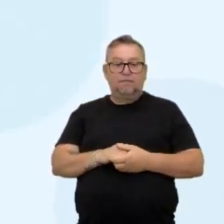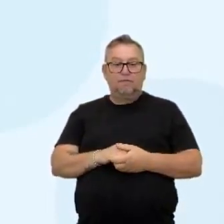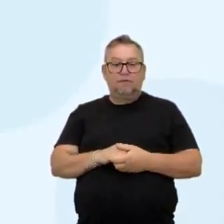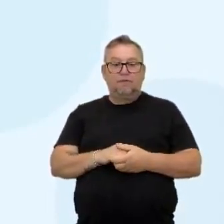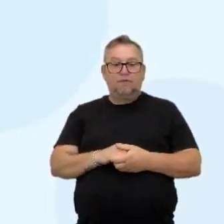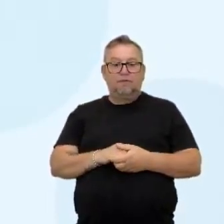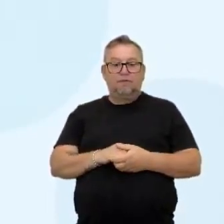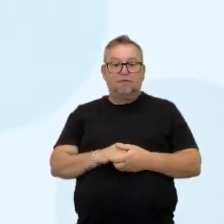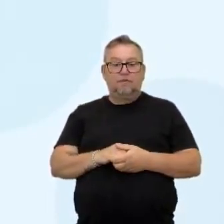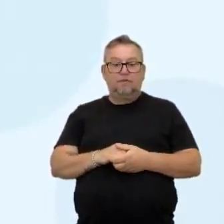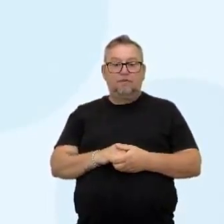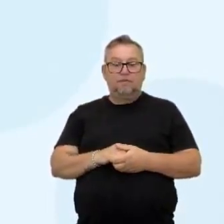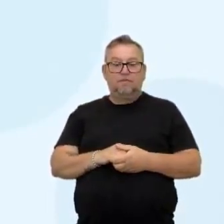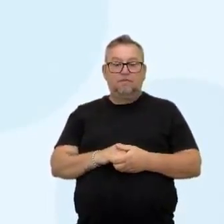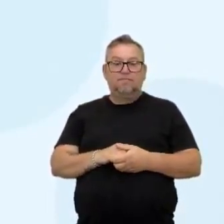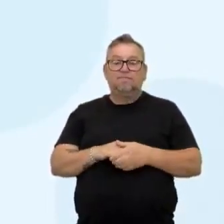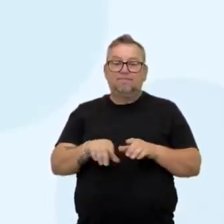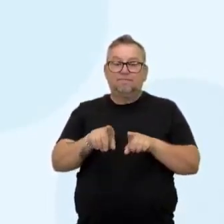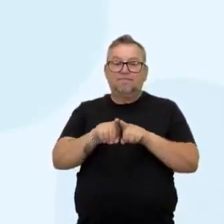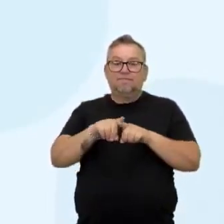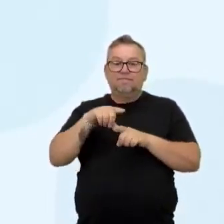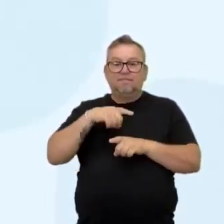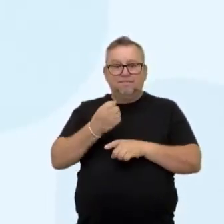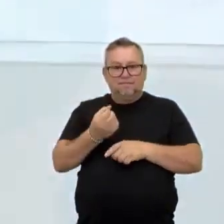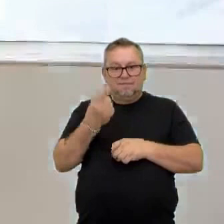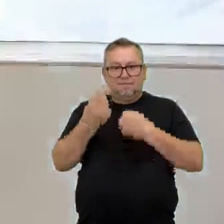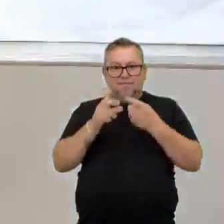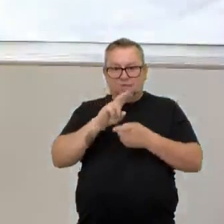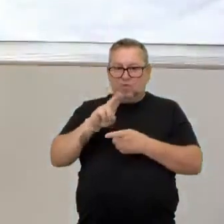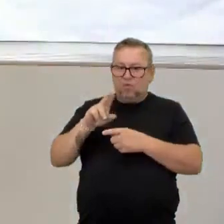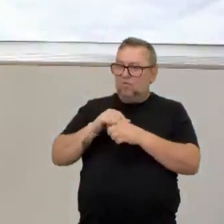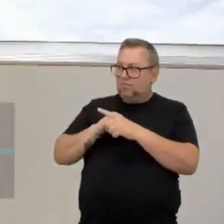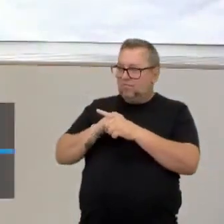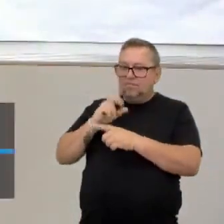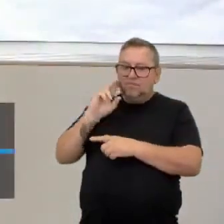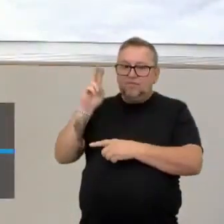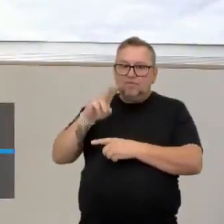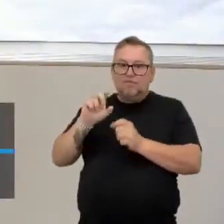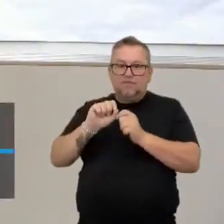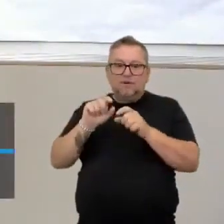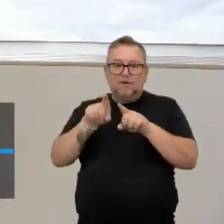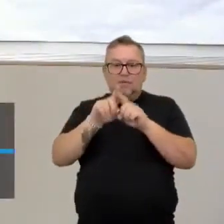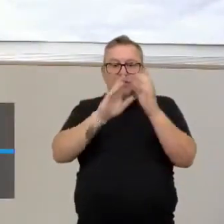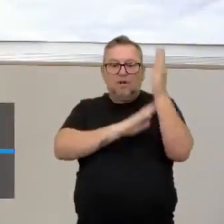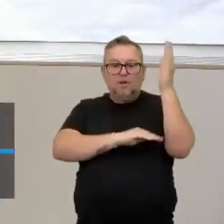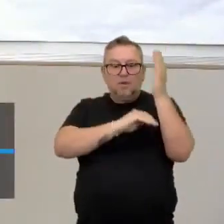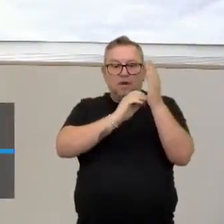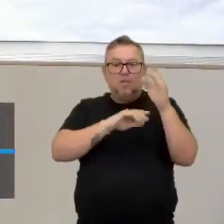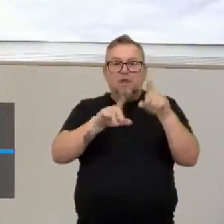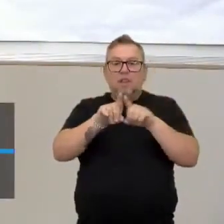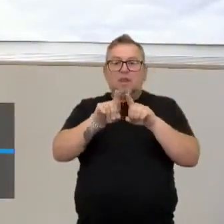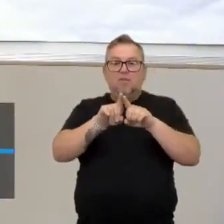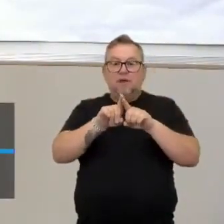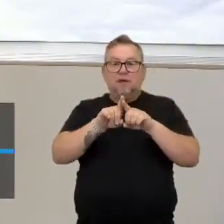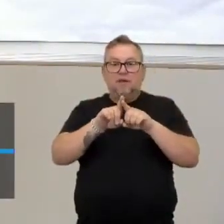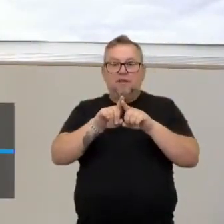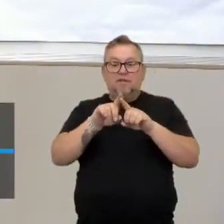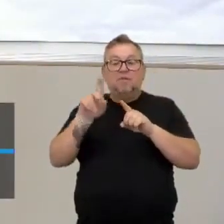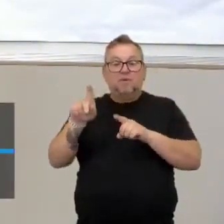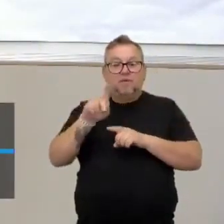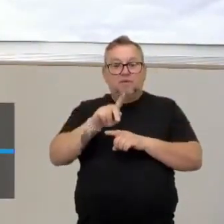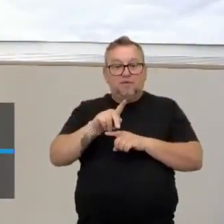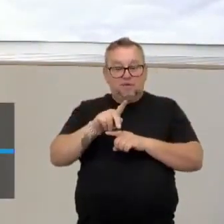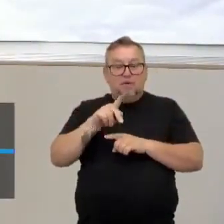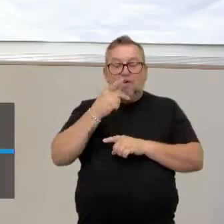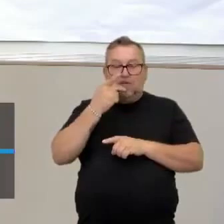Shepard Fairey. Então a gente tem alguns nomes bem interessantes aí que fazem lambe-lambe, porque, como o professor Jocélio, é